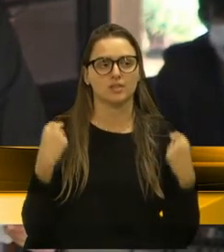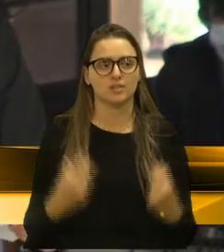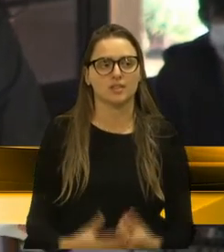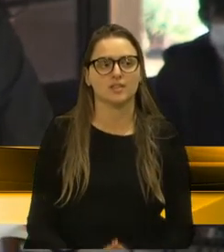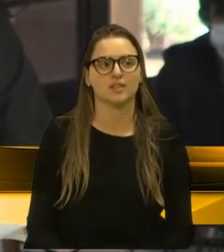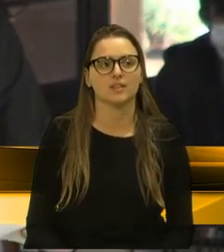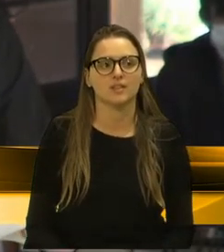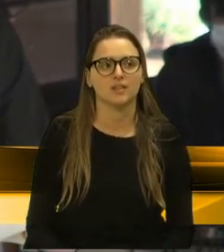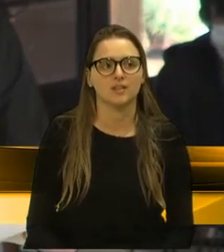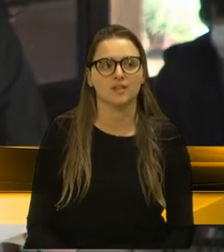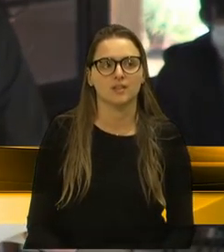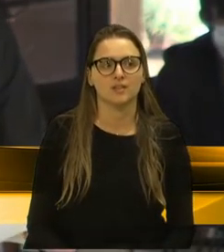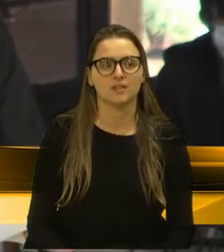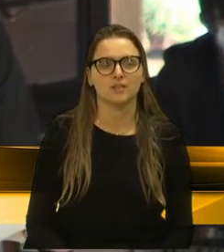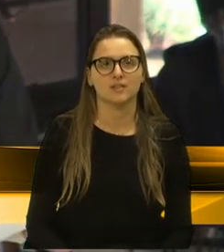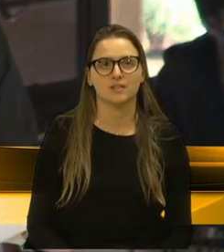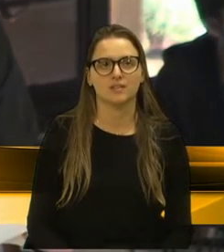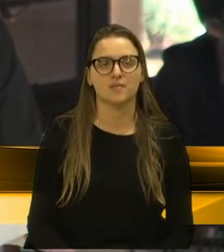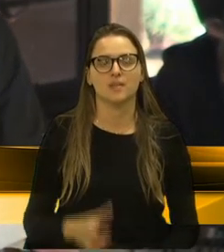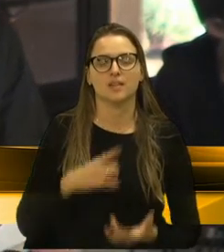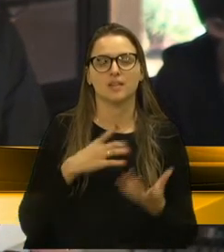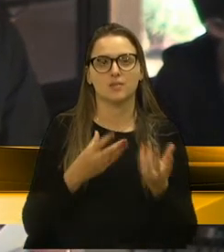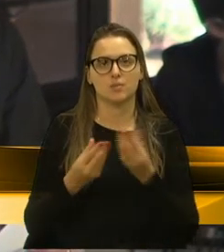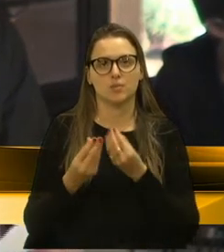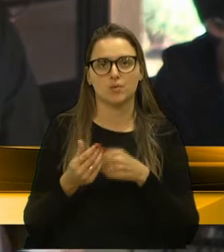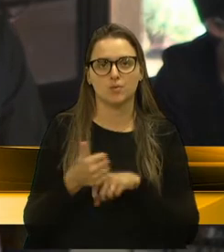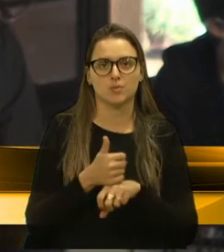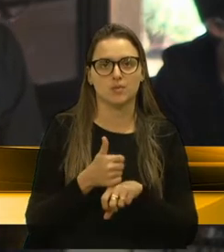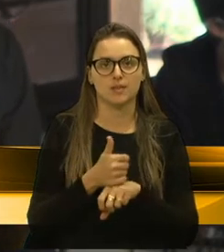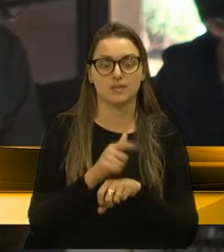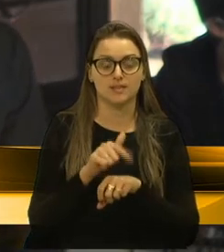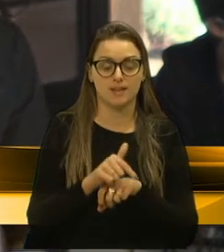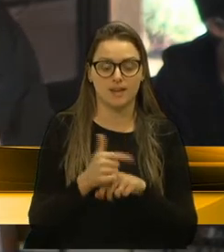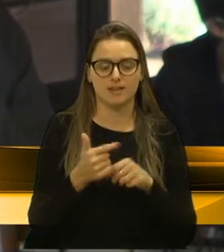tendo em vista que muitos dos profissionais fazem parte do grupo de risco.